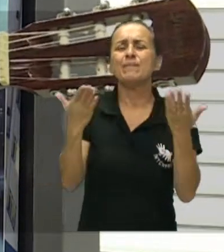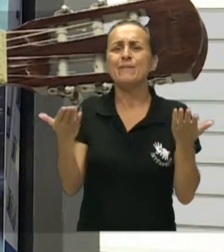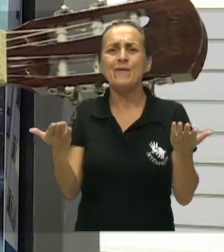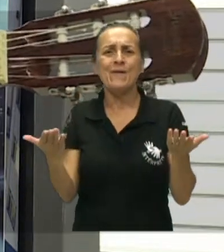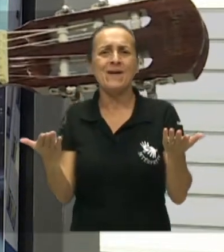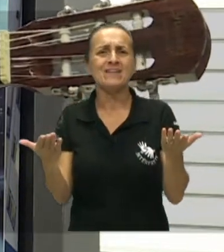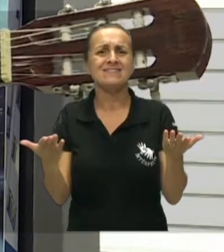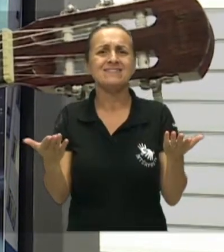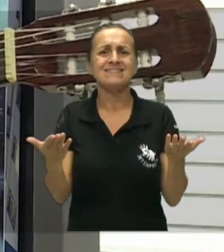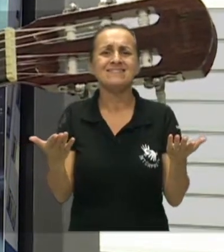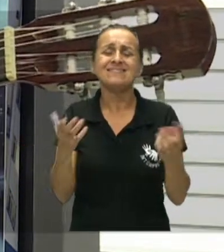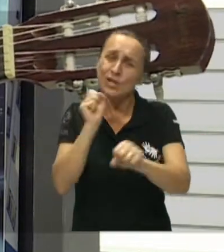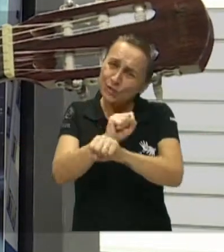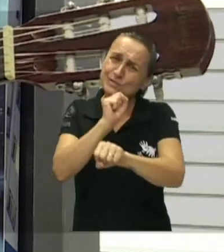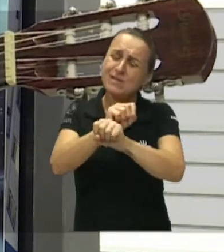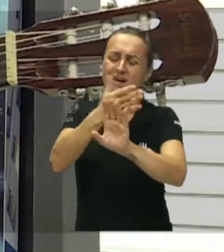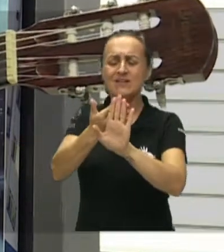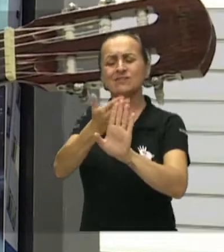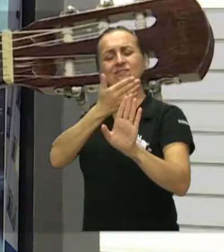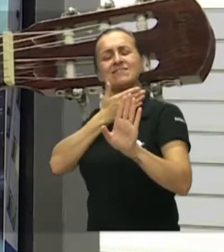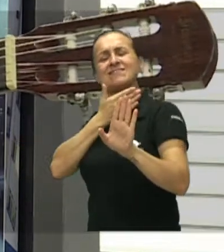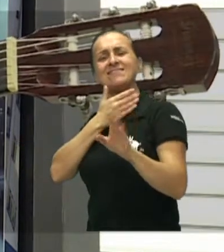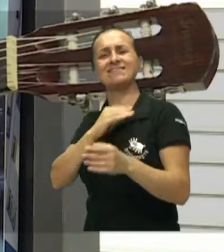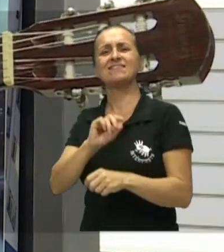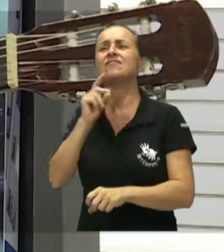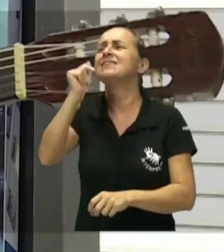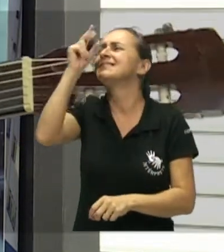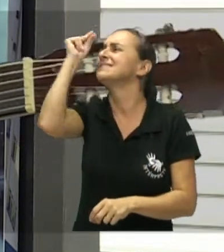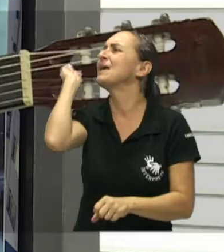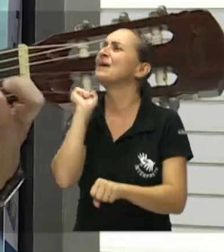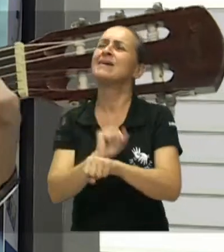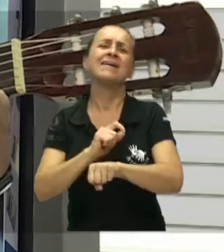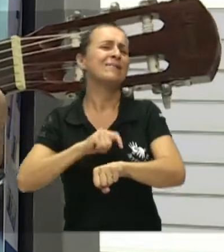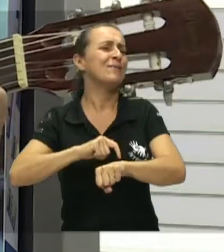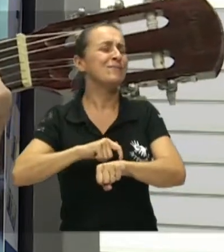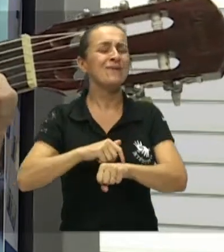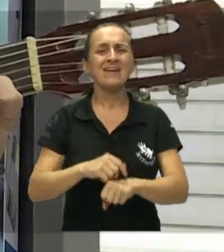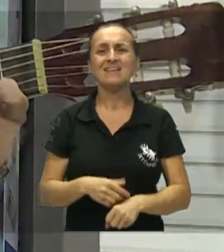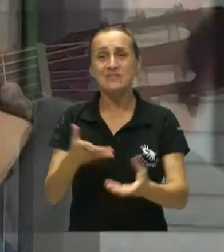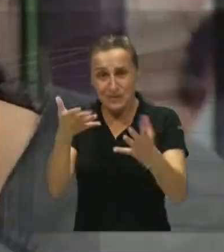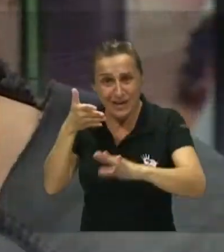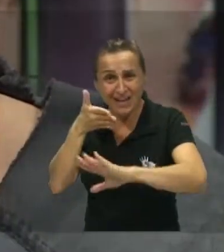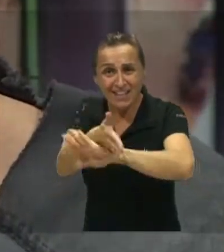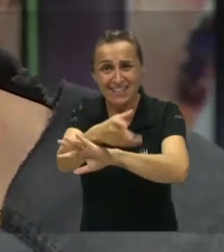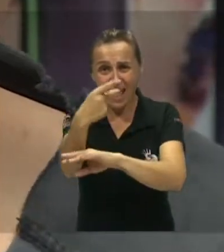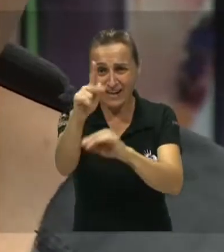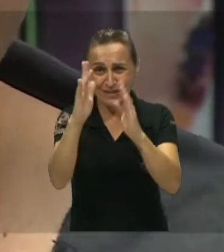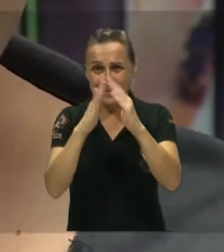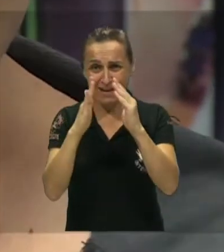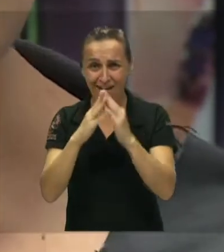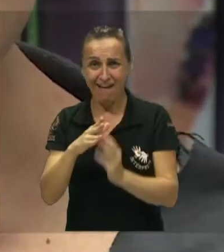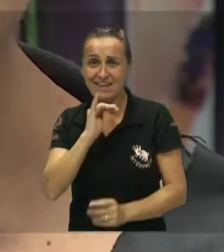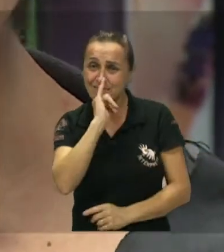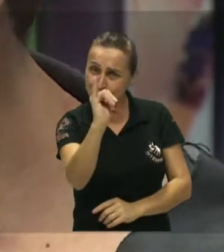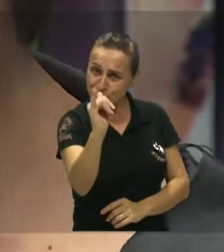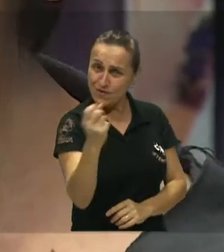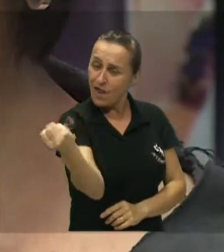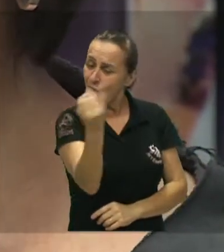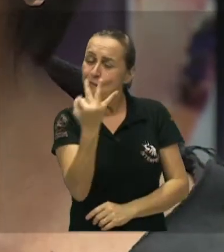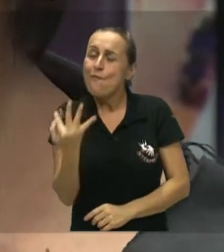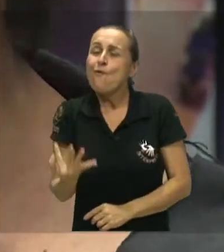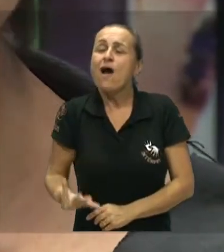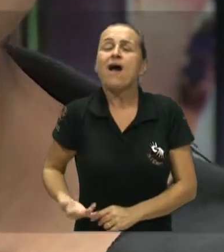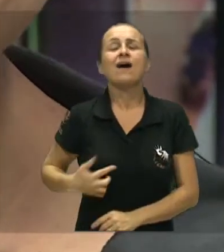e todo lado de fora. E quero entrar pra te contar o